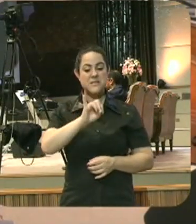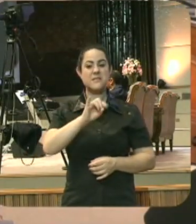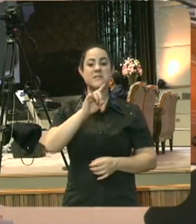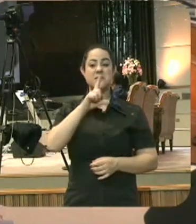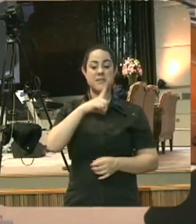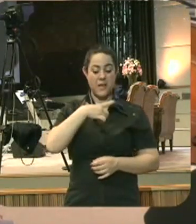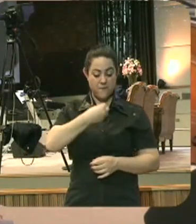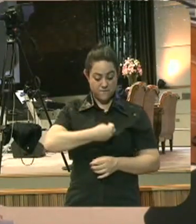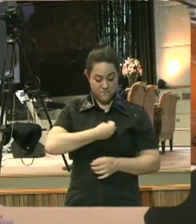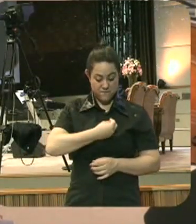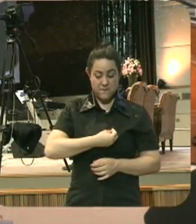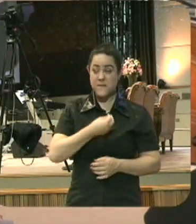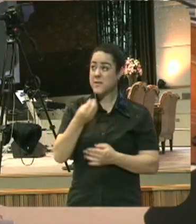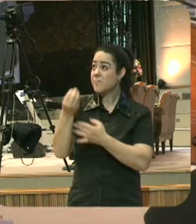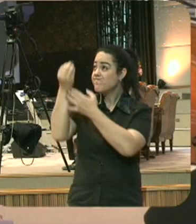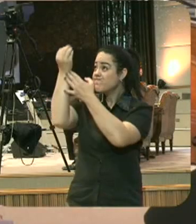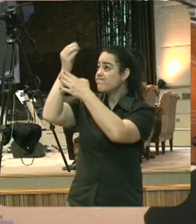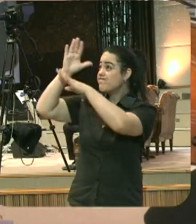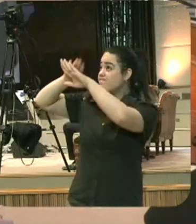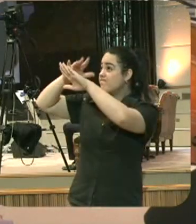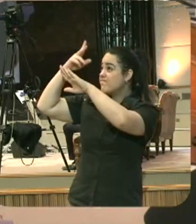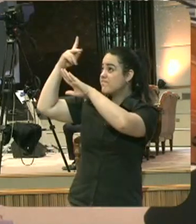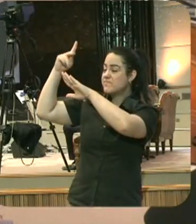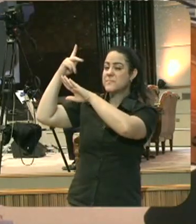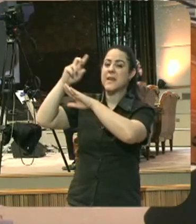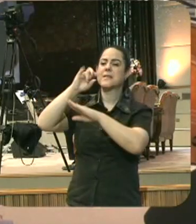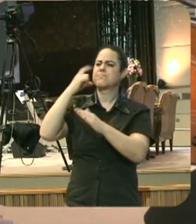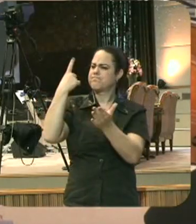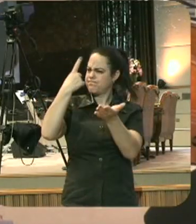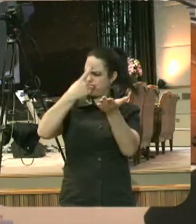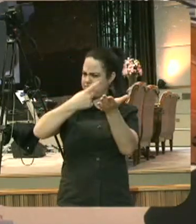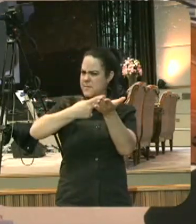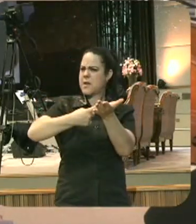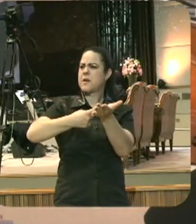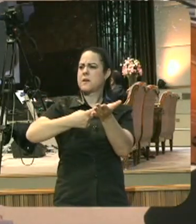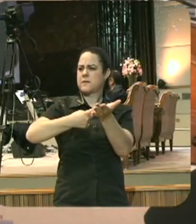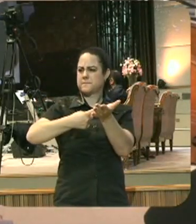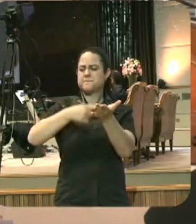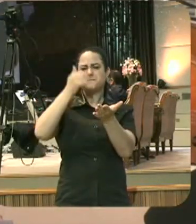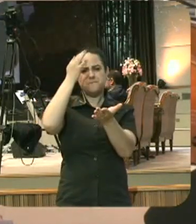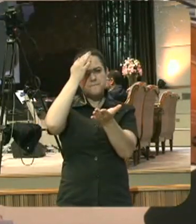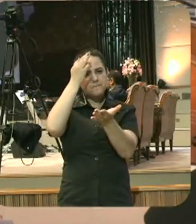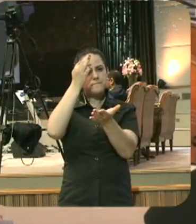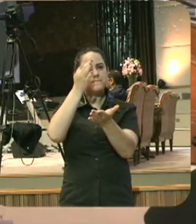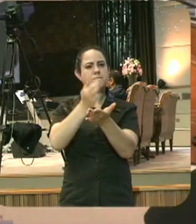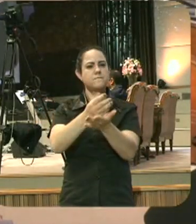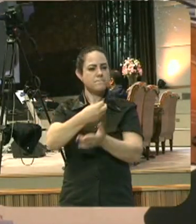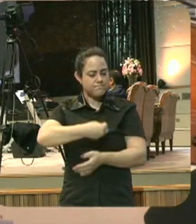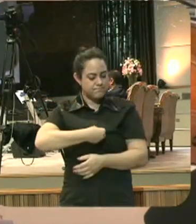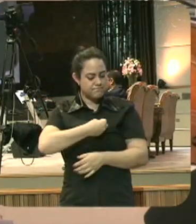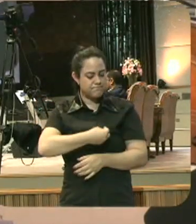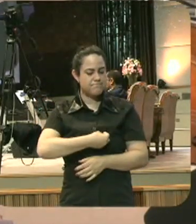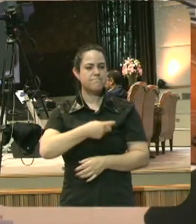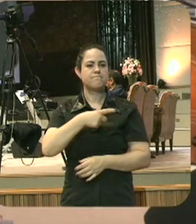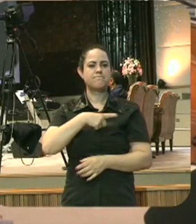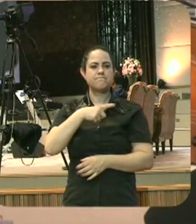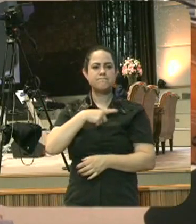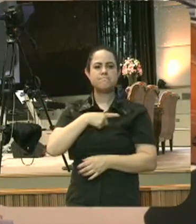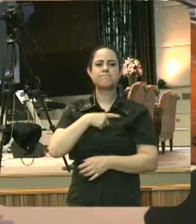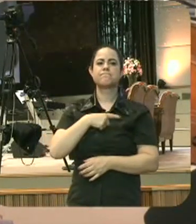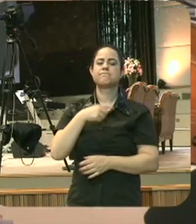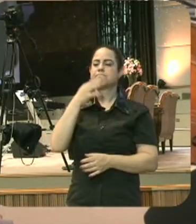colocar a nossa vida na mão dele e se comprometer com essa fé, a viver debaixo dessa